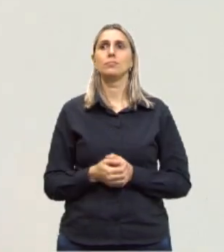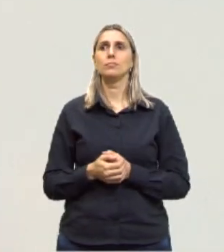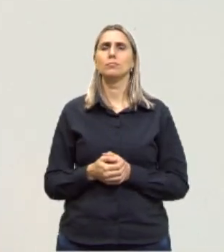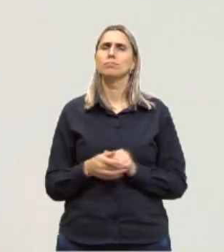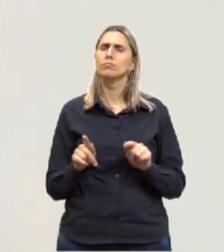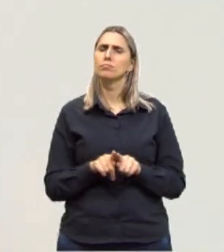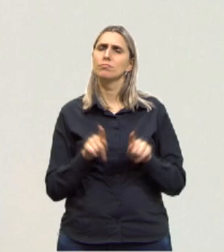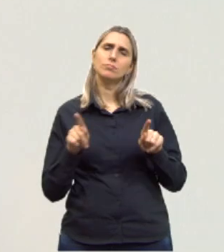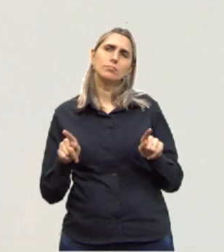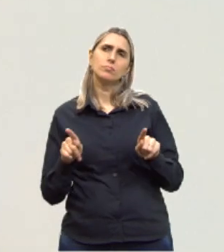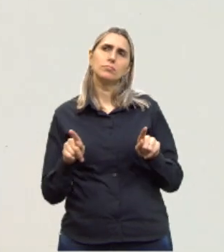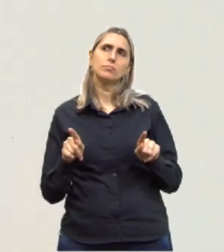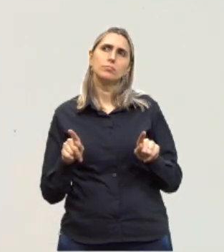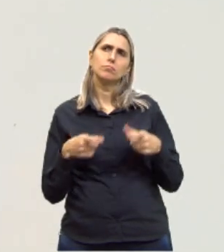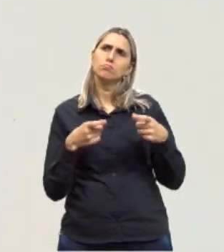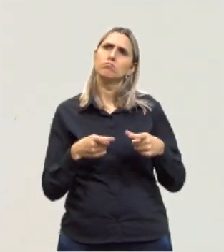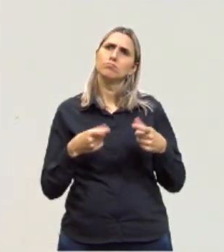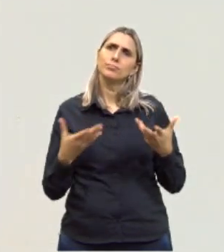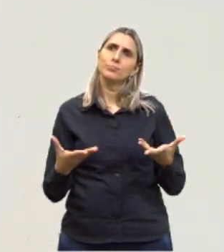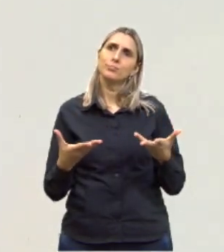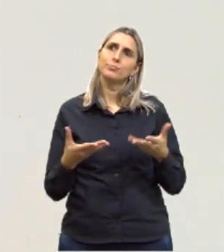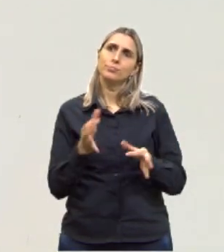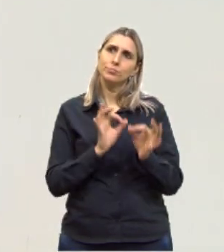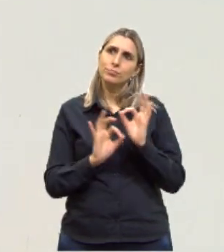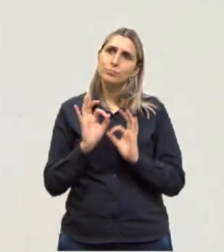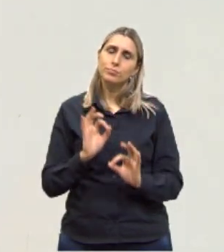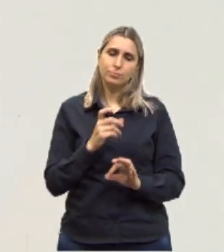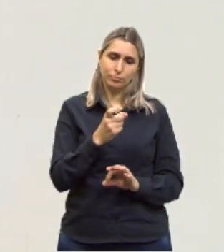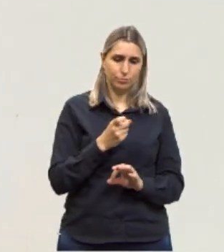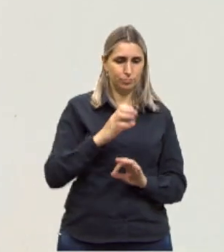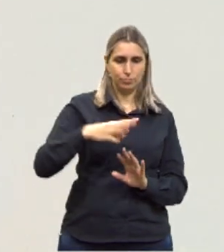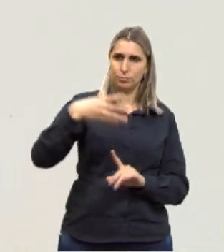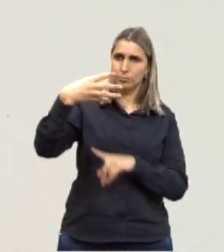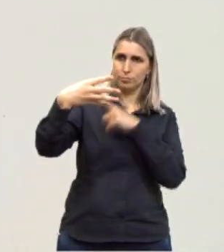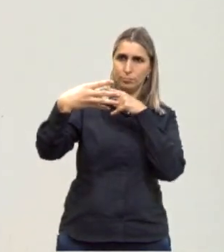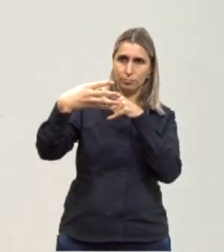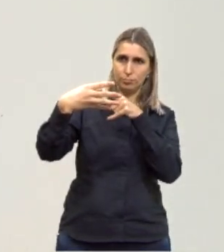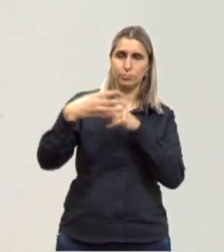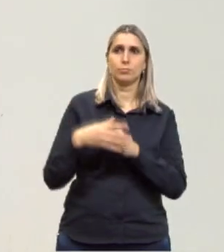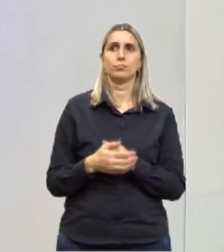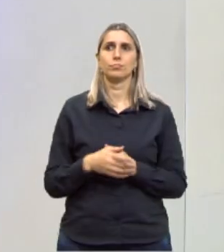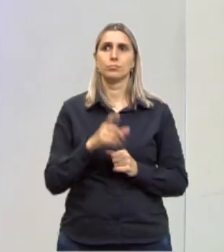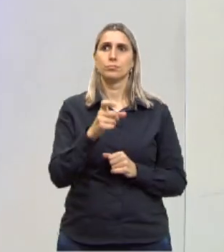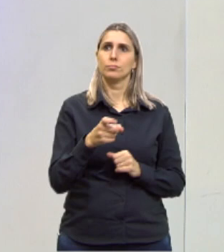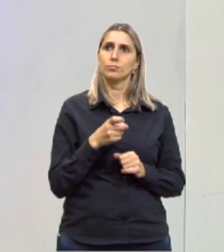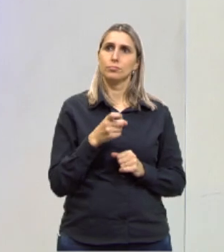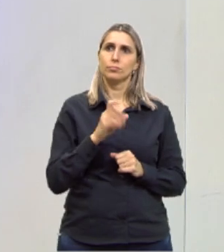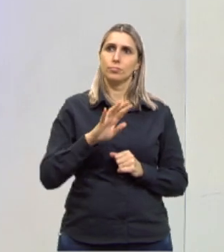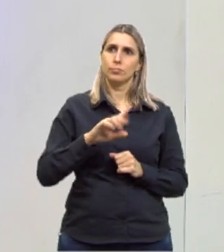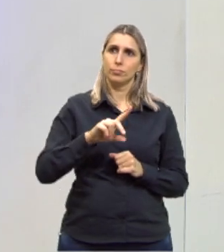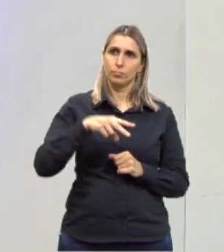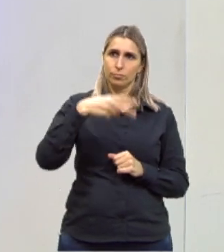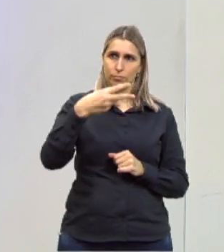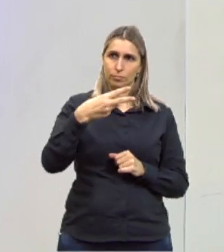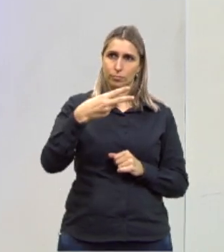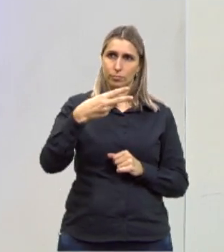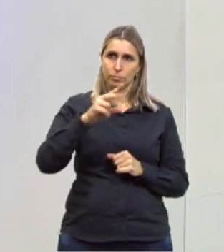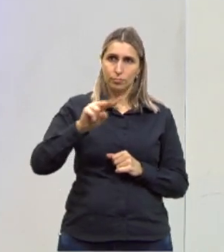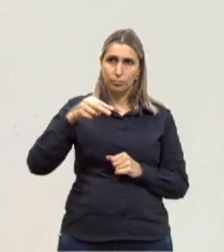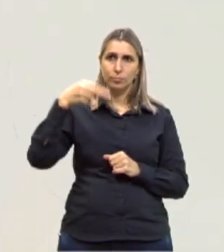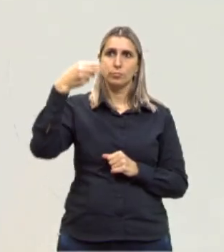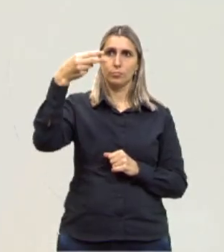Certo? Mas aqui, onde é que eu vou colocar? Eu vou organizar aquele x na quarta ali. Então, é x ao quadrado